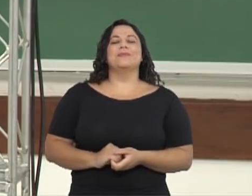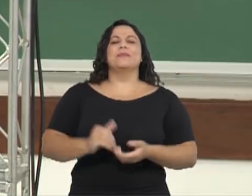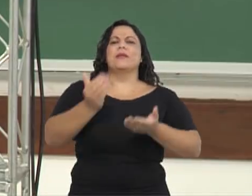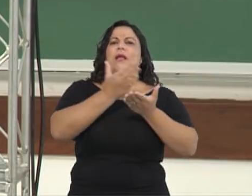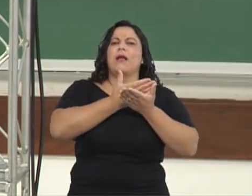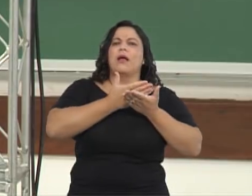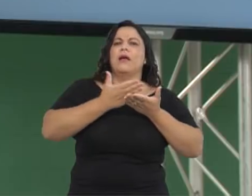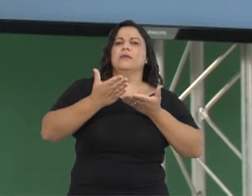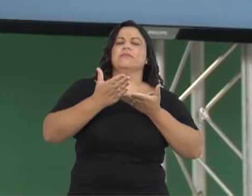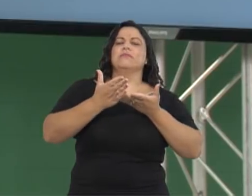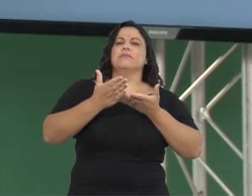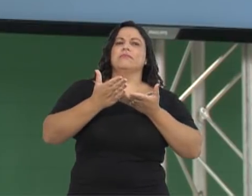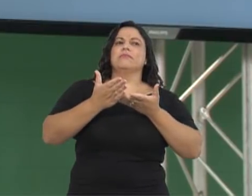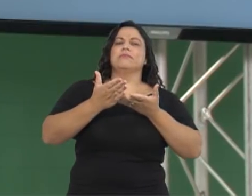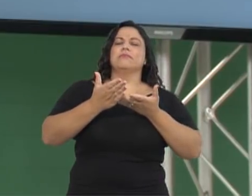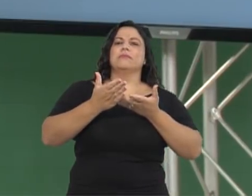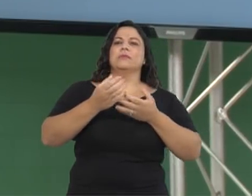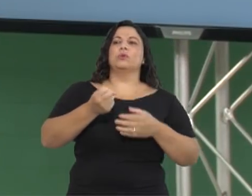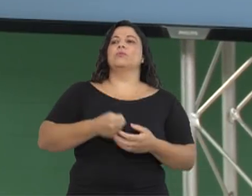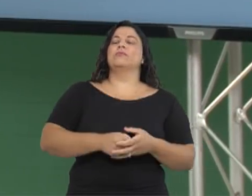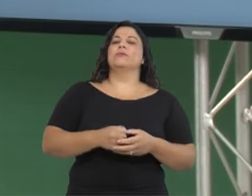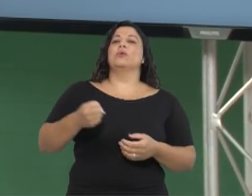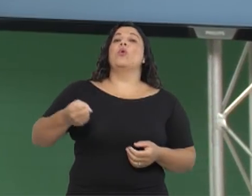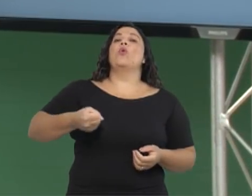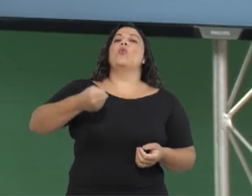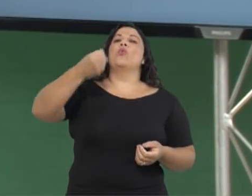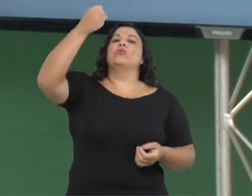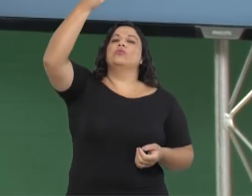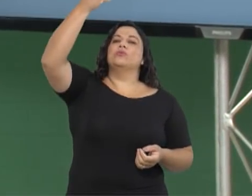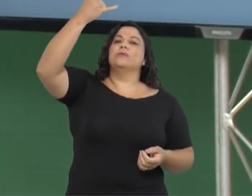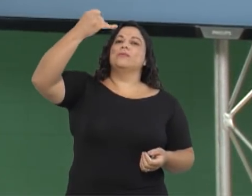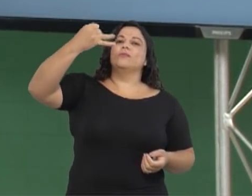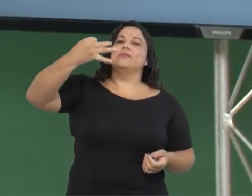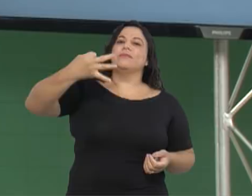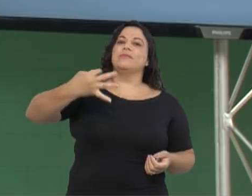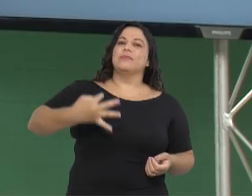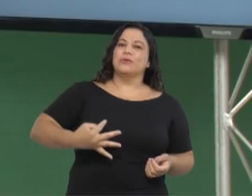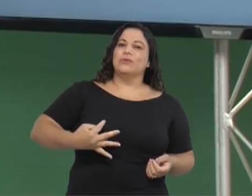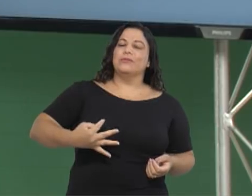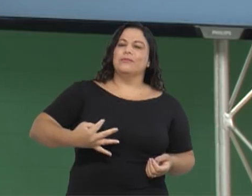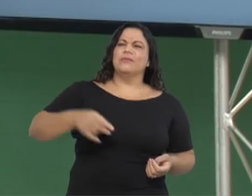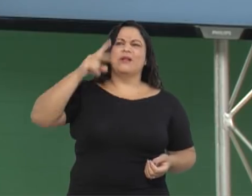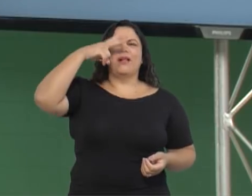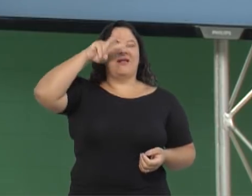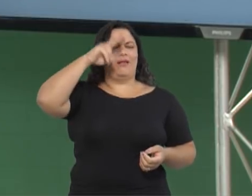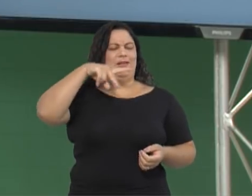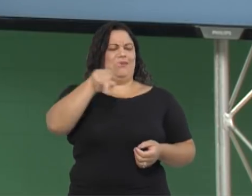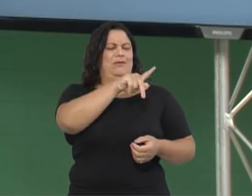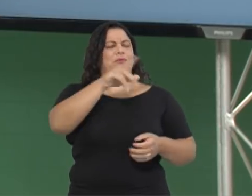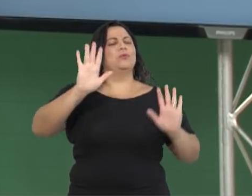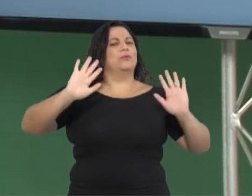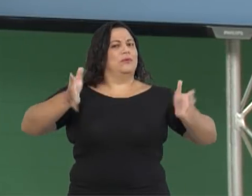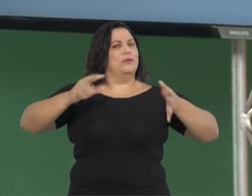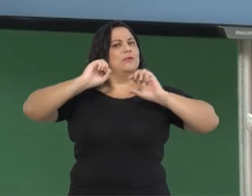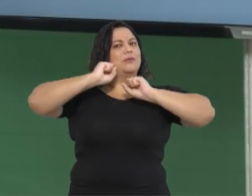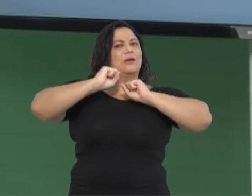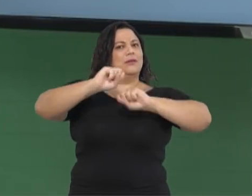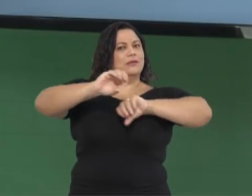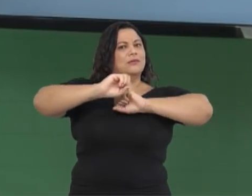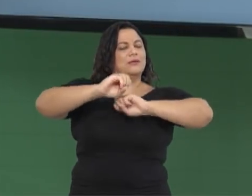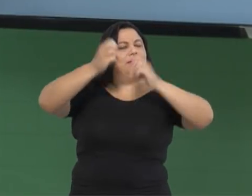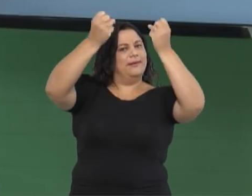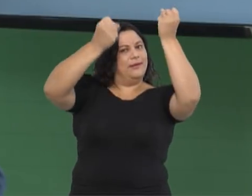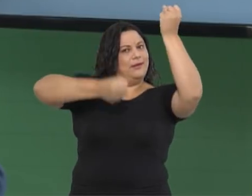Começamos então com os ordinal numbers. Lembram que a teacher falou para vocês que cada vez que